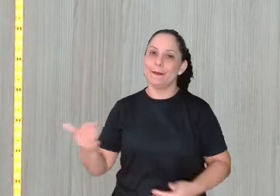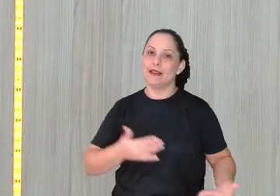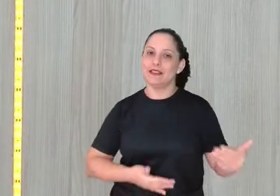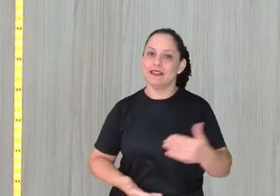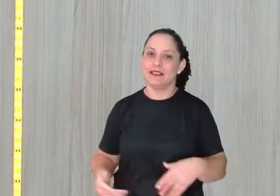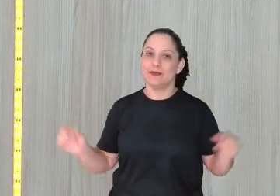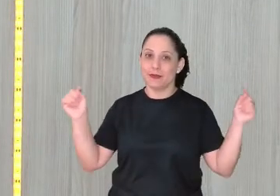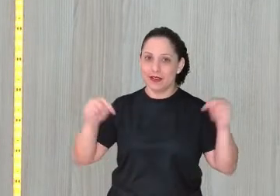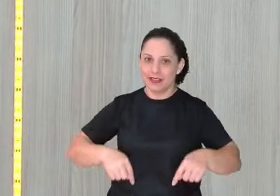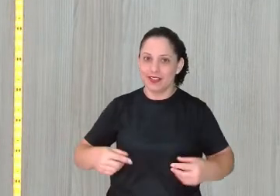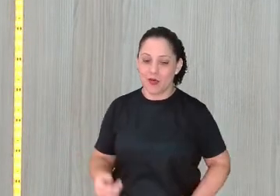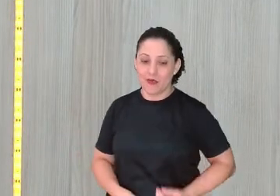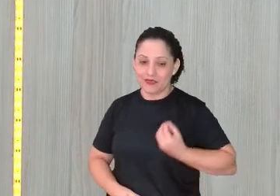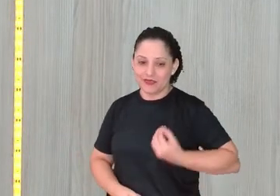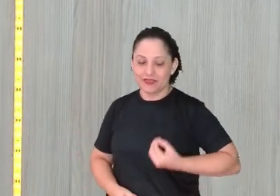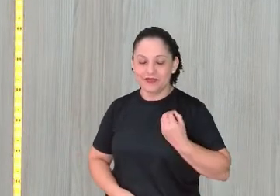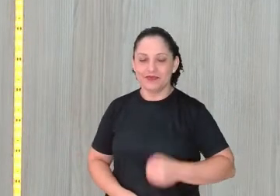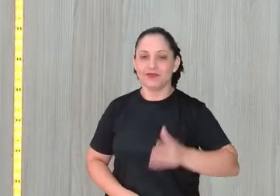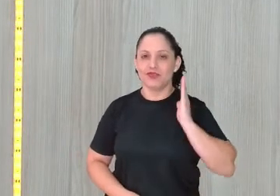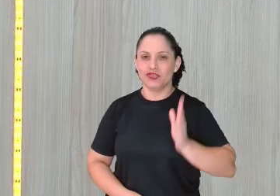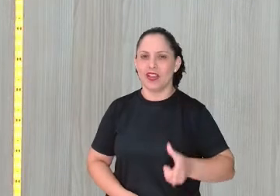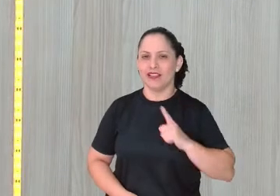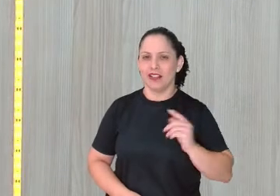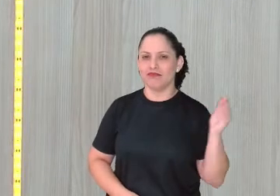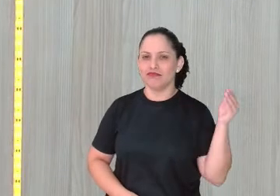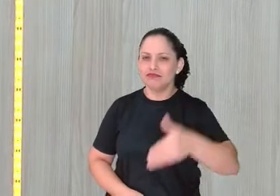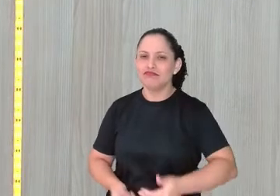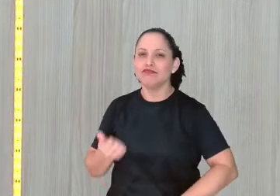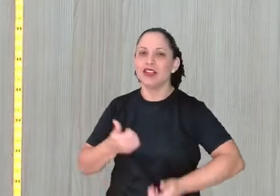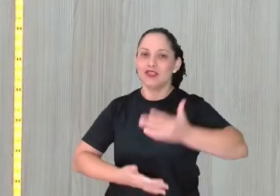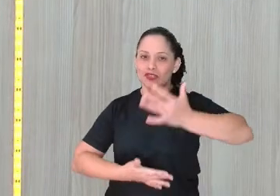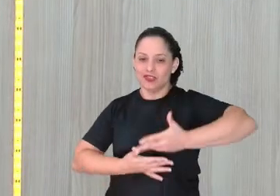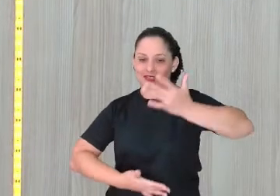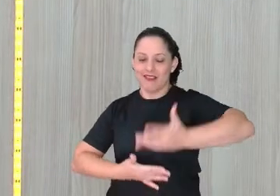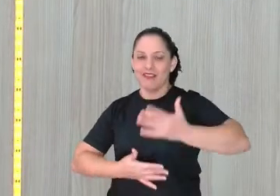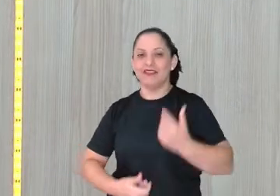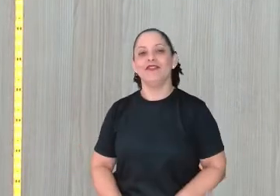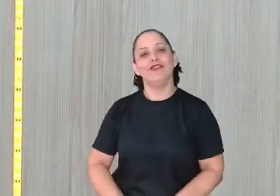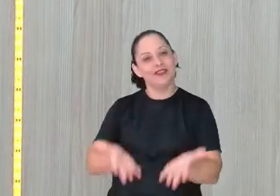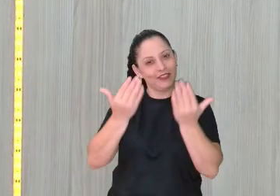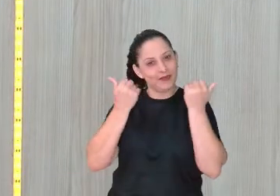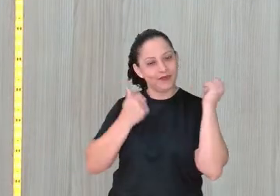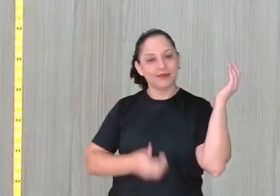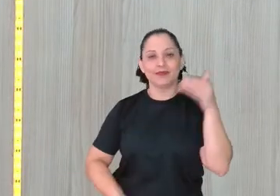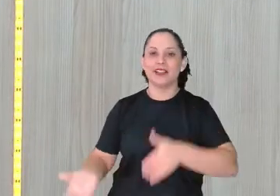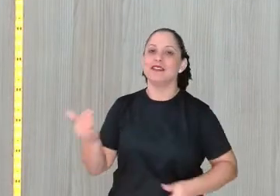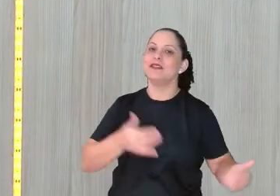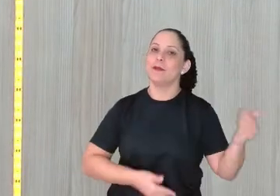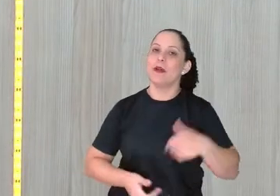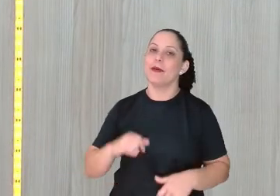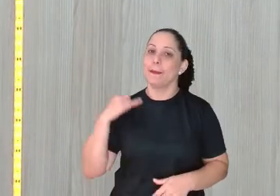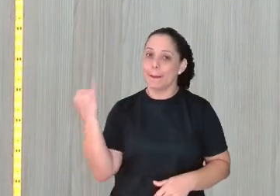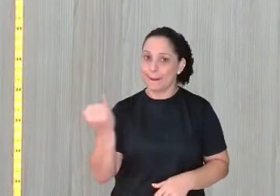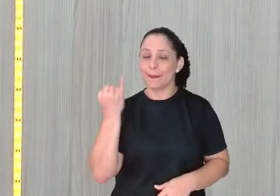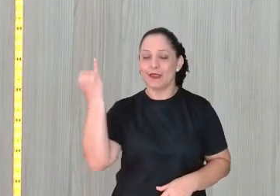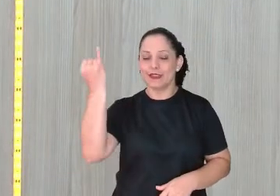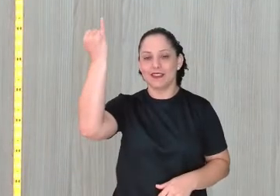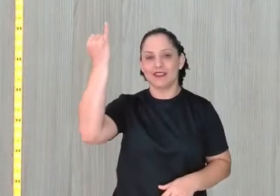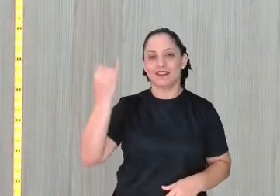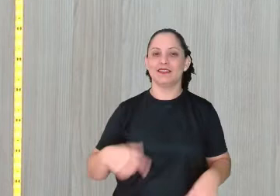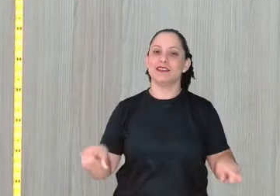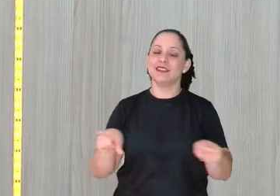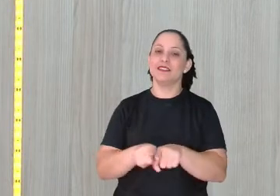gente. E eu já estou ligada aqui no chat, viu, professora Carol? Vamos participar, gente, que é muito importante essa troca. E a